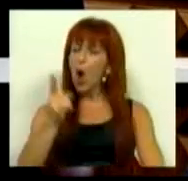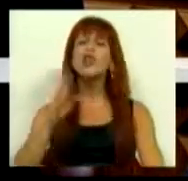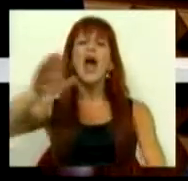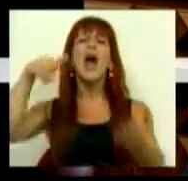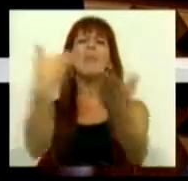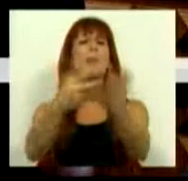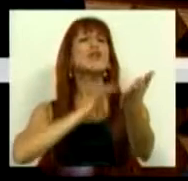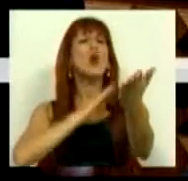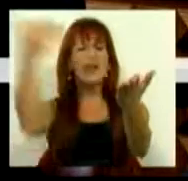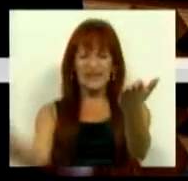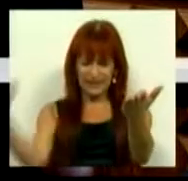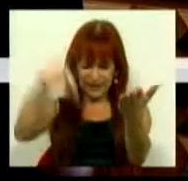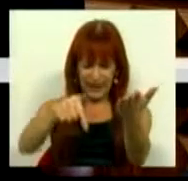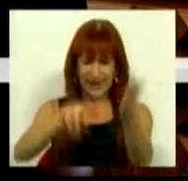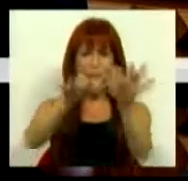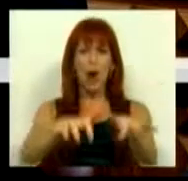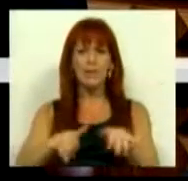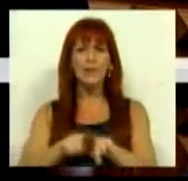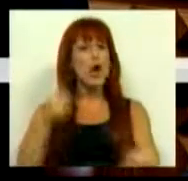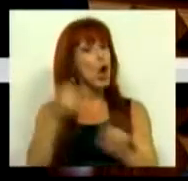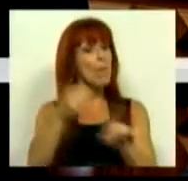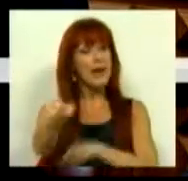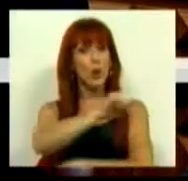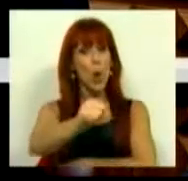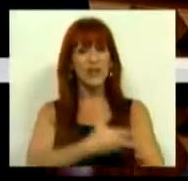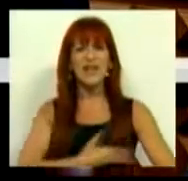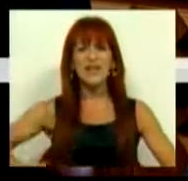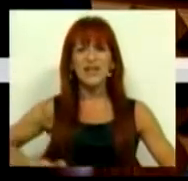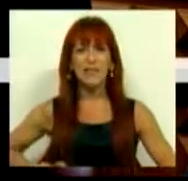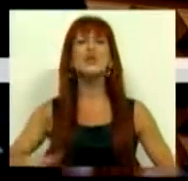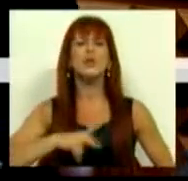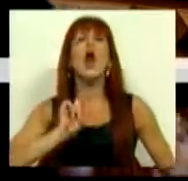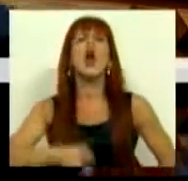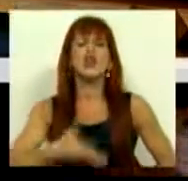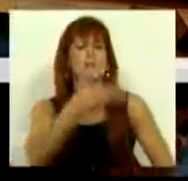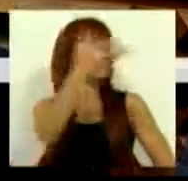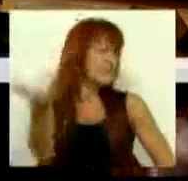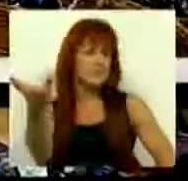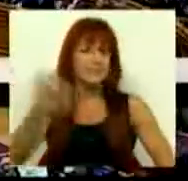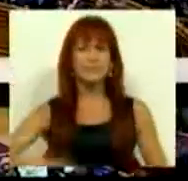proposta que o senhor traz aqui ao Parlamento para combater o desemprego em Portugal?